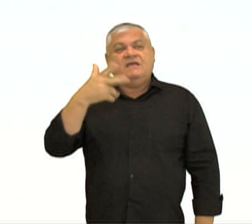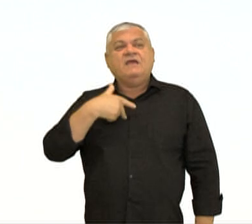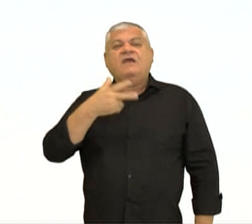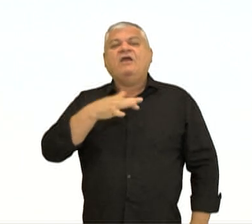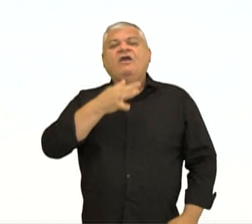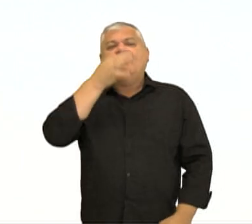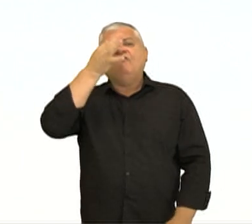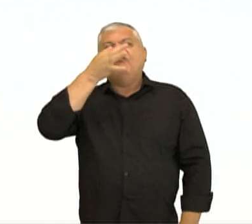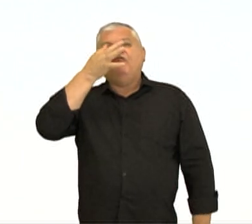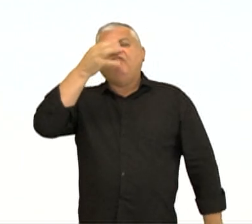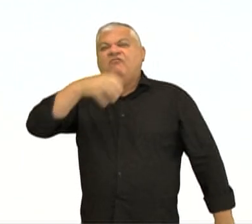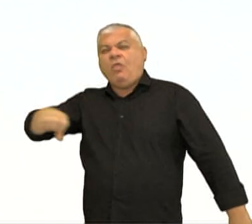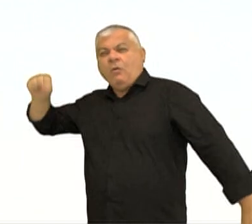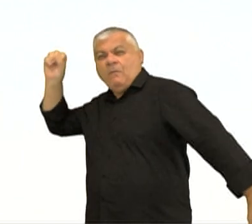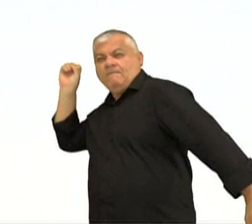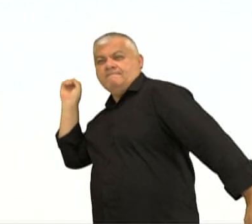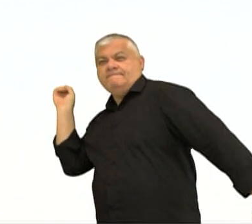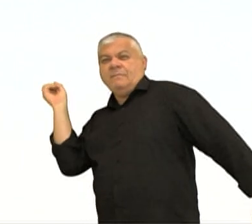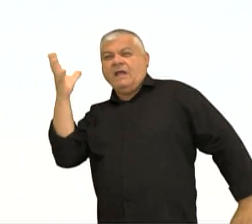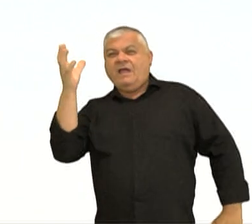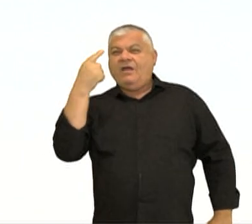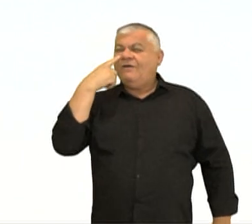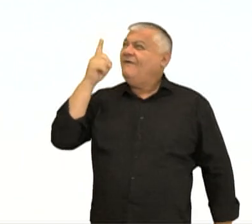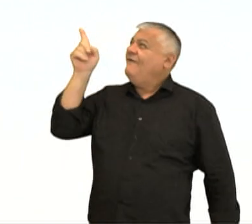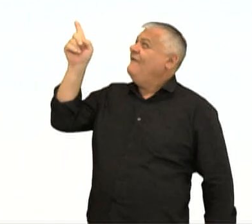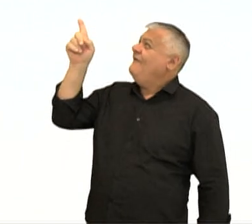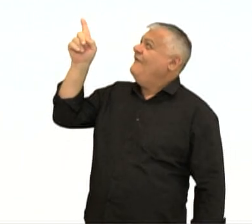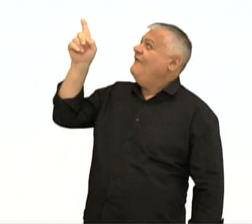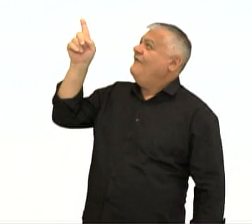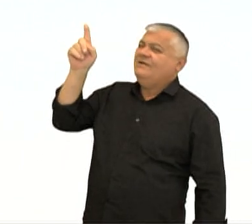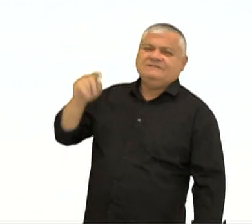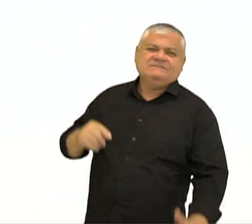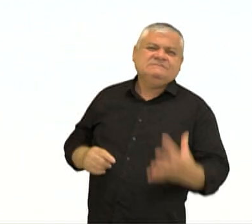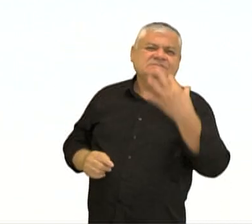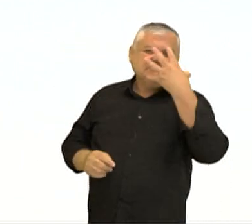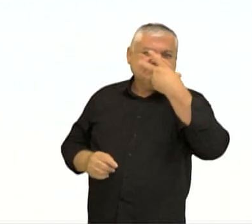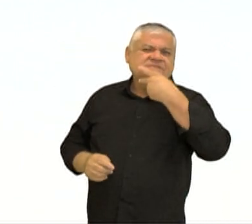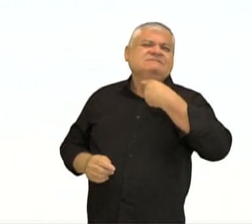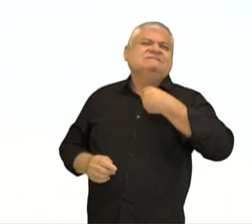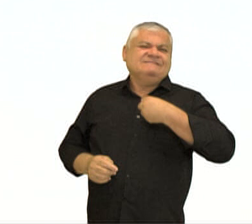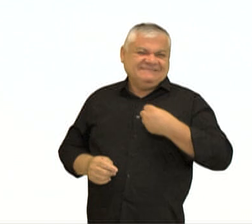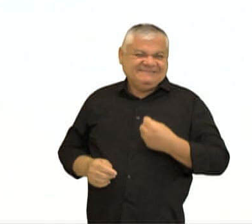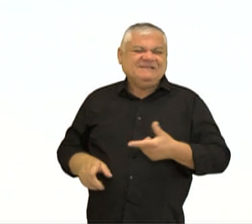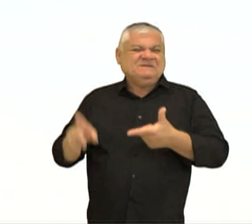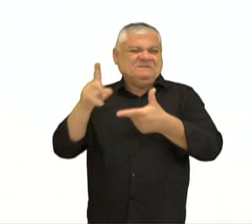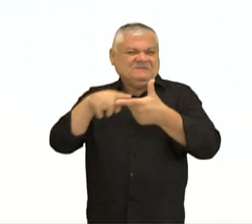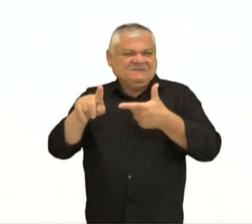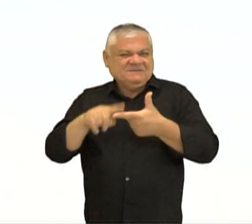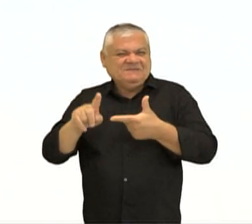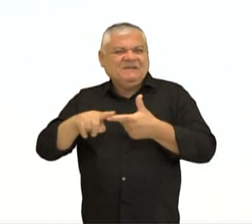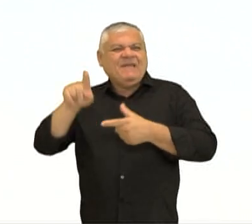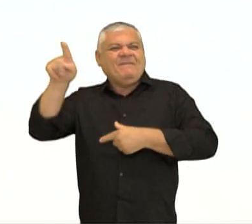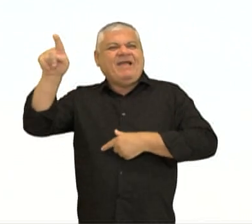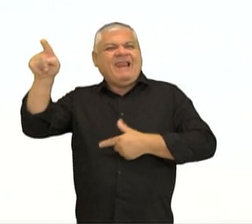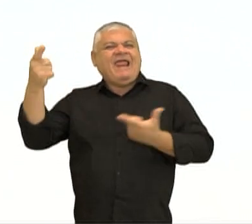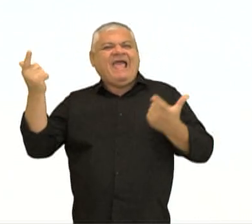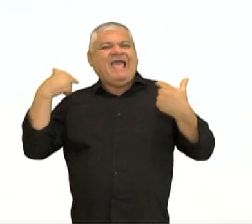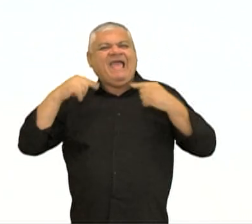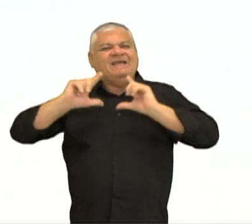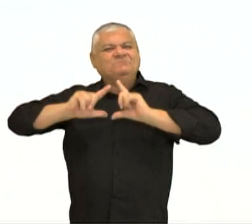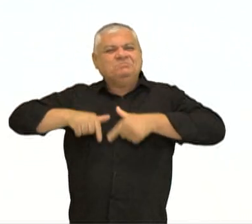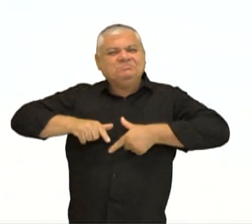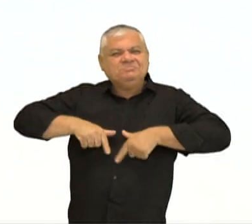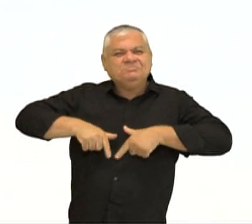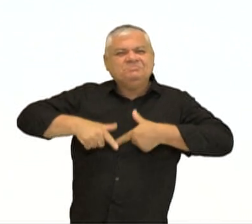né? Então Atirador de Flores. Então ele vai estar lá perto da questão toda do conflito da Palestina e ele vai pegar